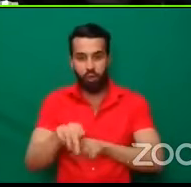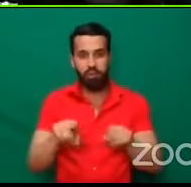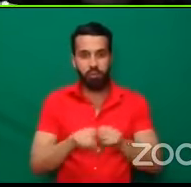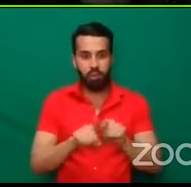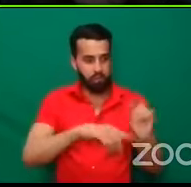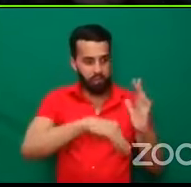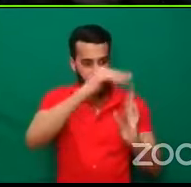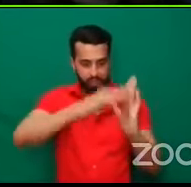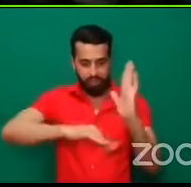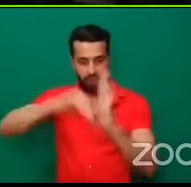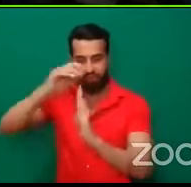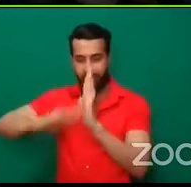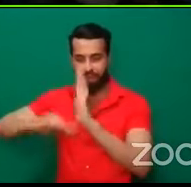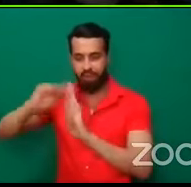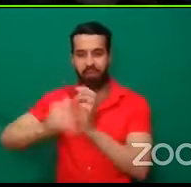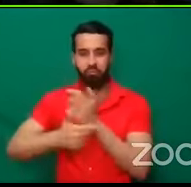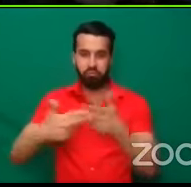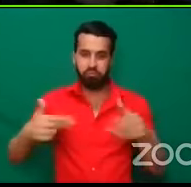no...